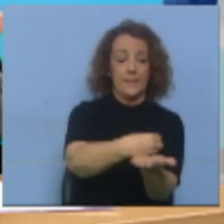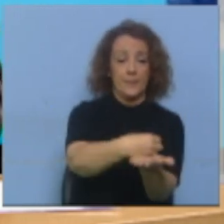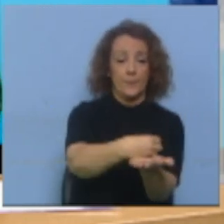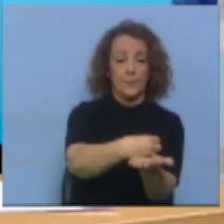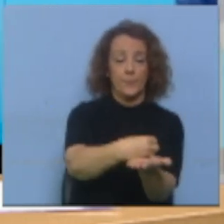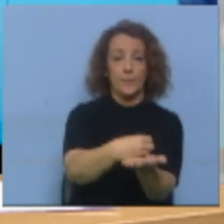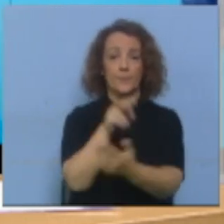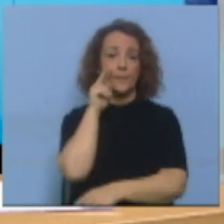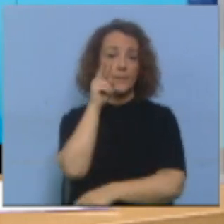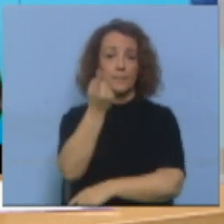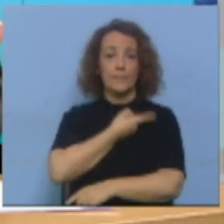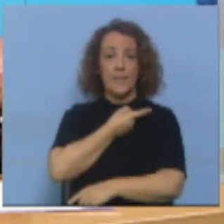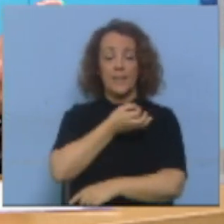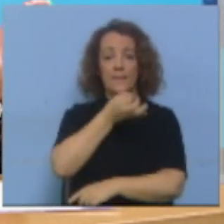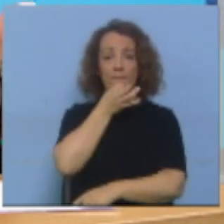câmaras,